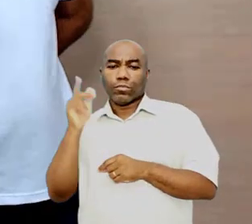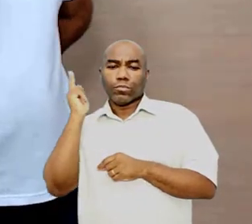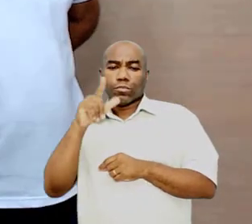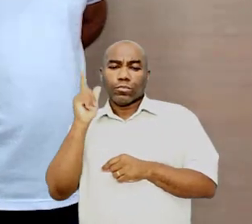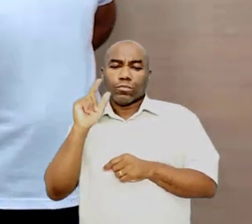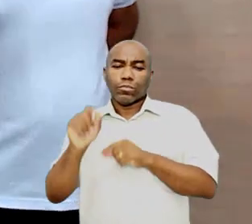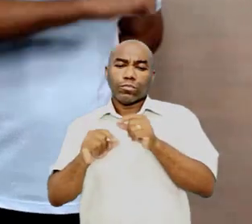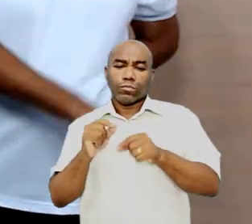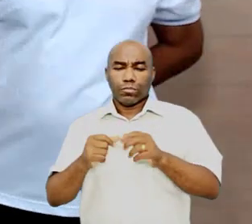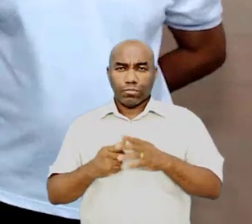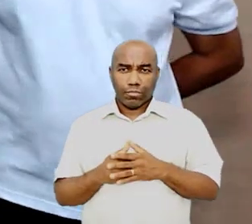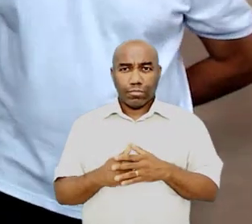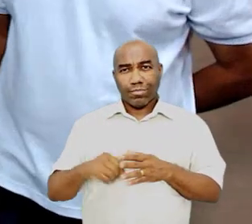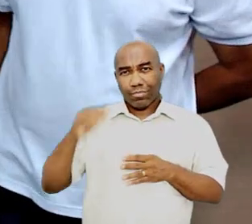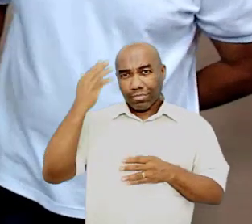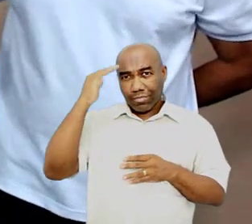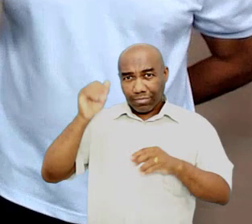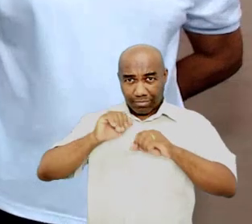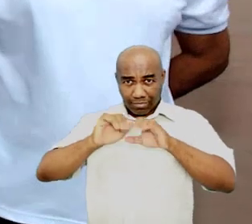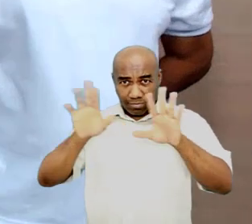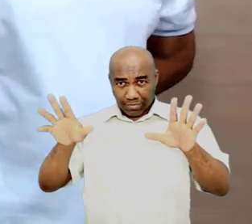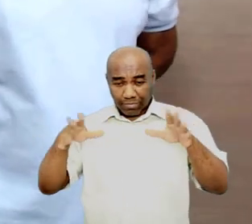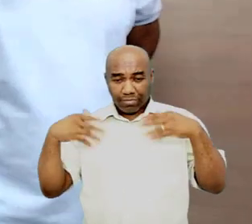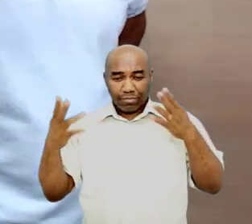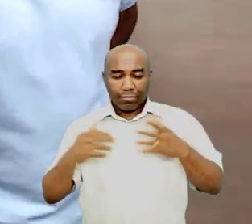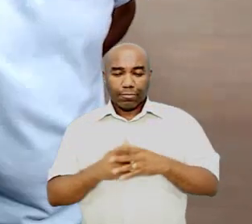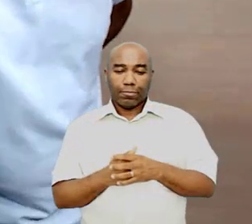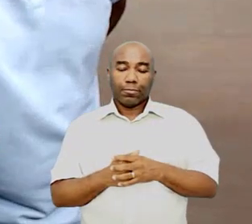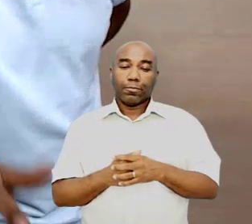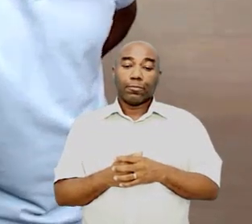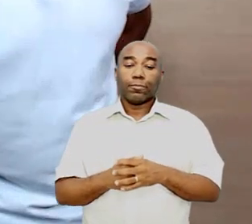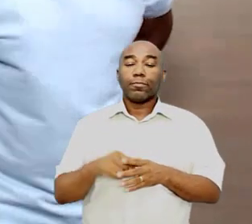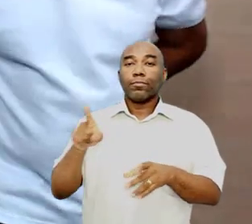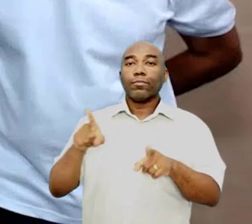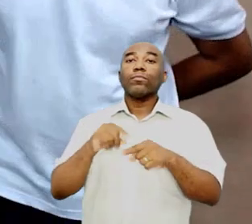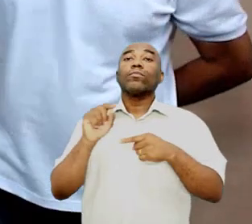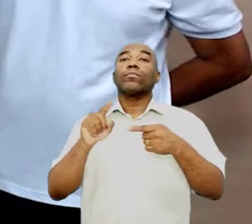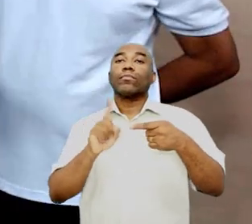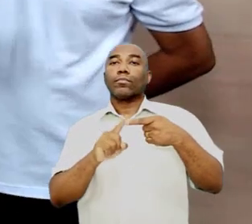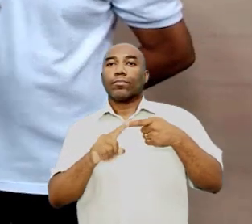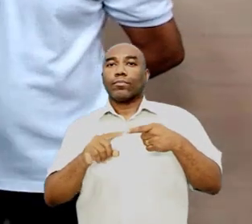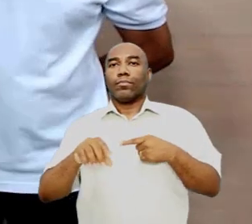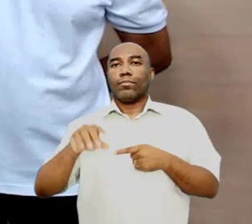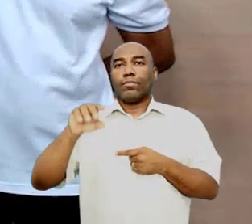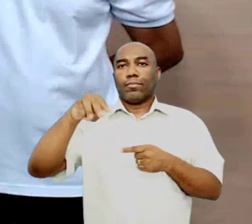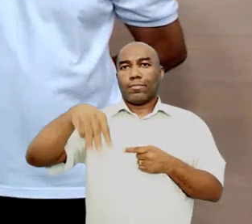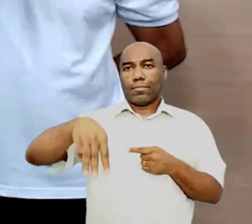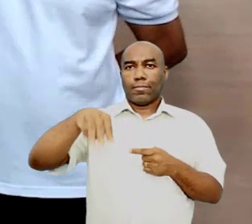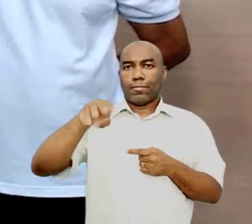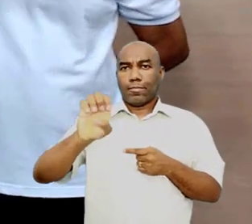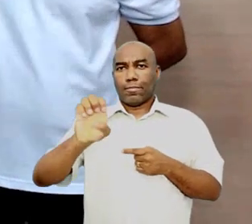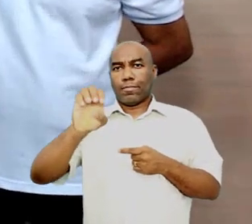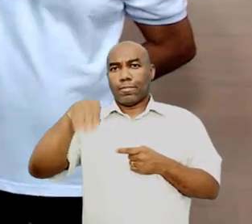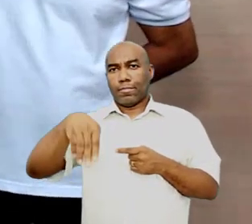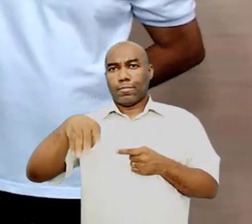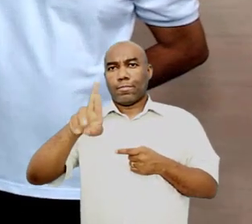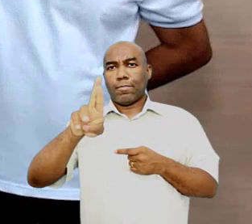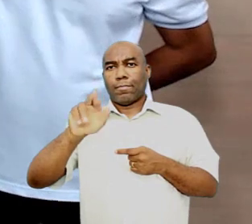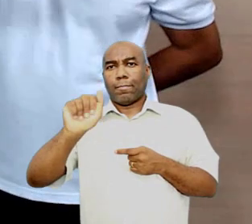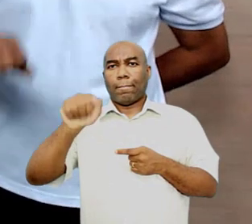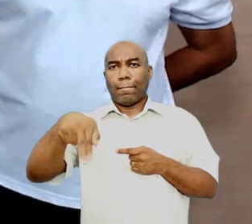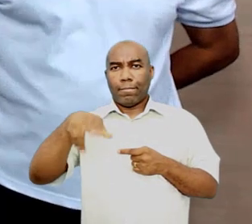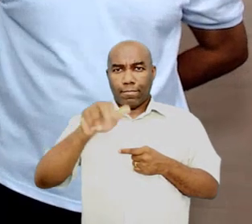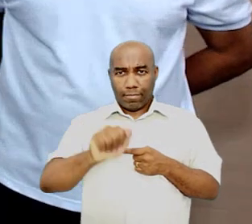veio a cápsula. Vem da membrana plasmática, vem da carioteca, que envolve